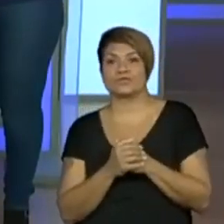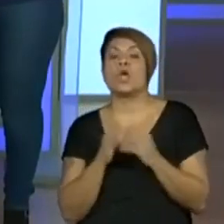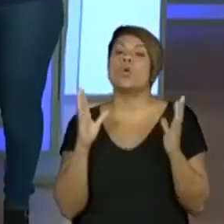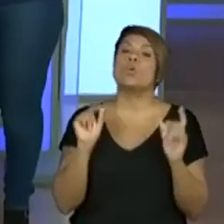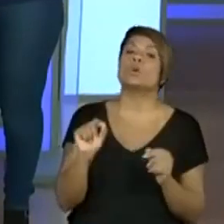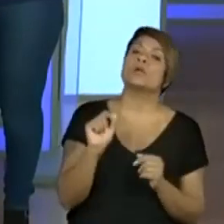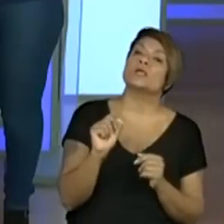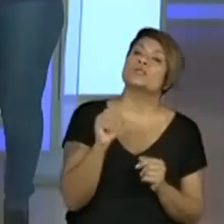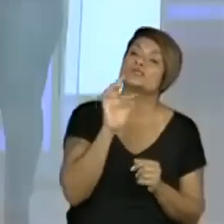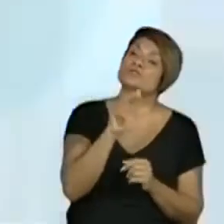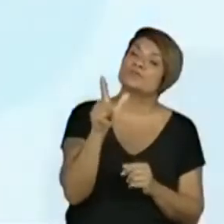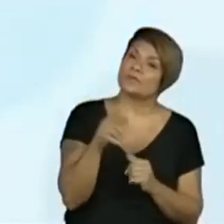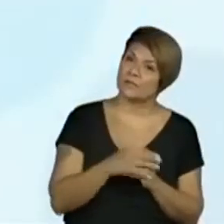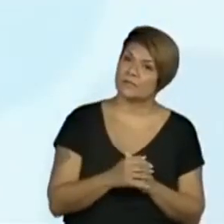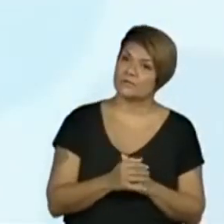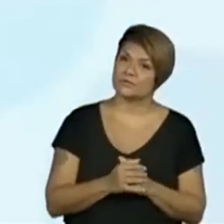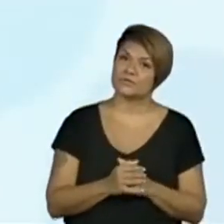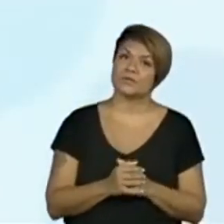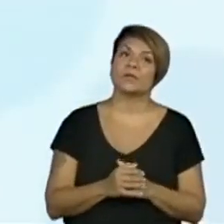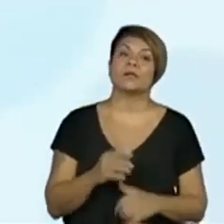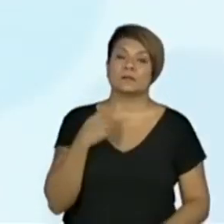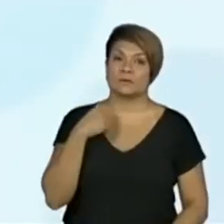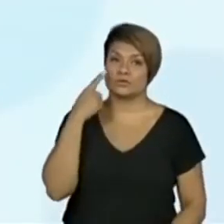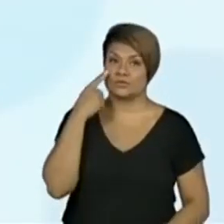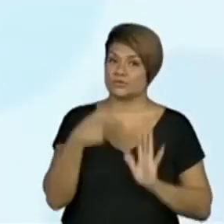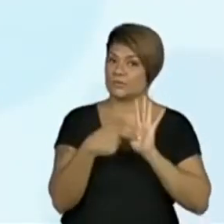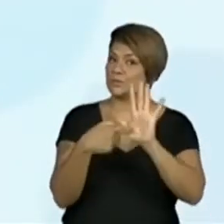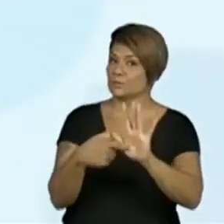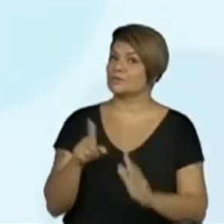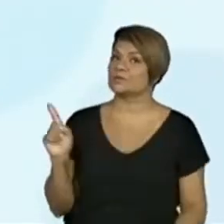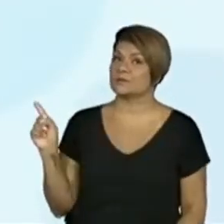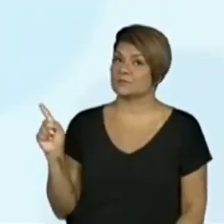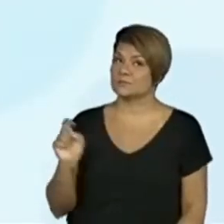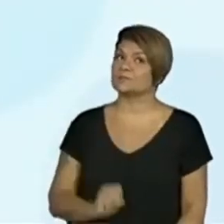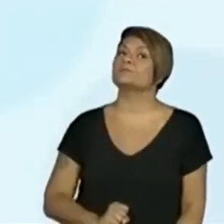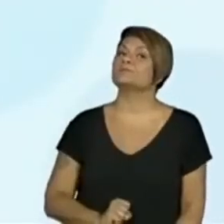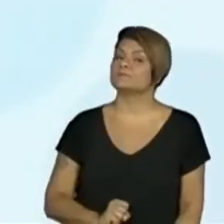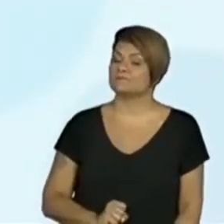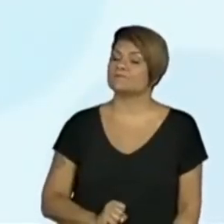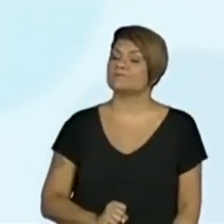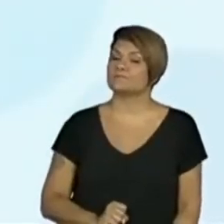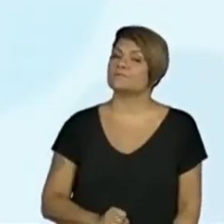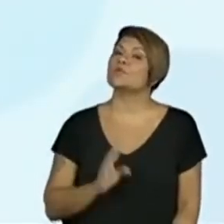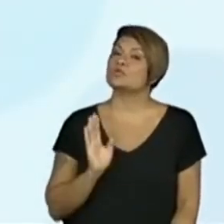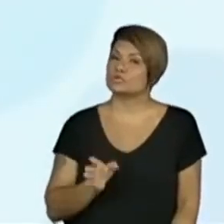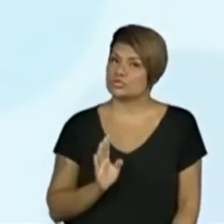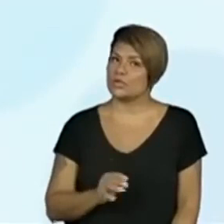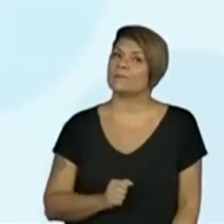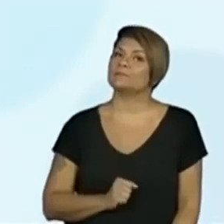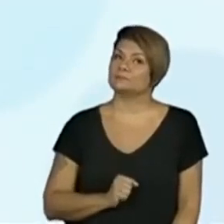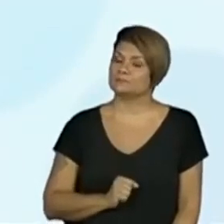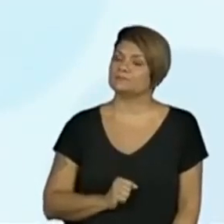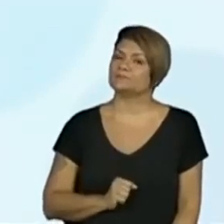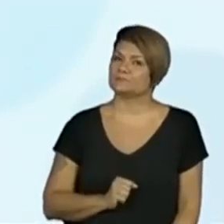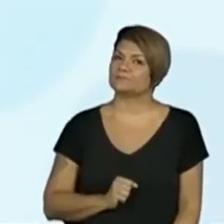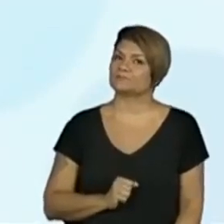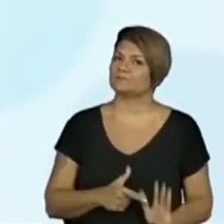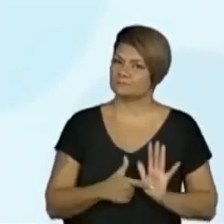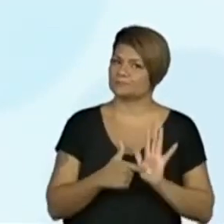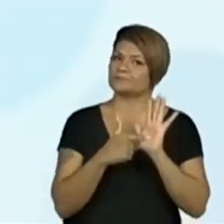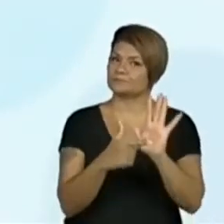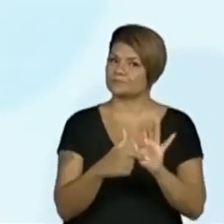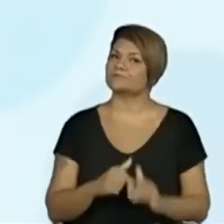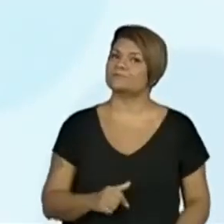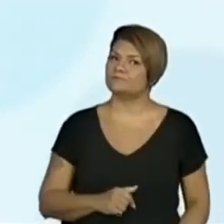gente tem de diferente aliás nós mostramos esse material aqui mostra mostramos né E já fez o prédio ele possa